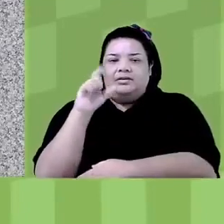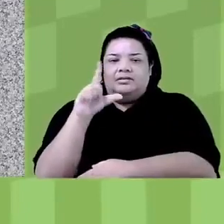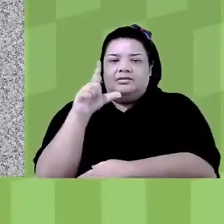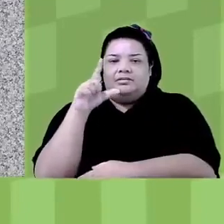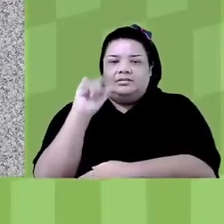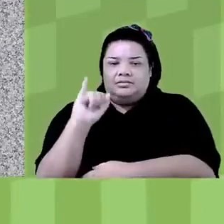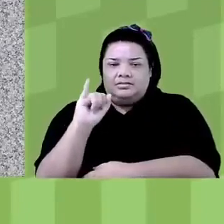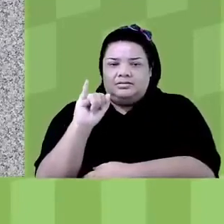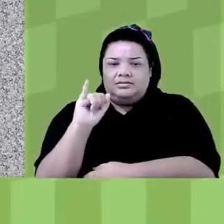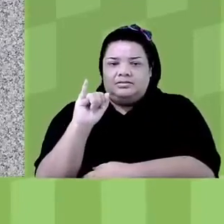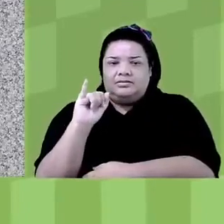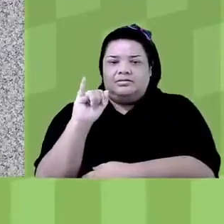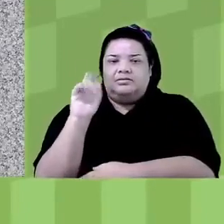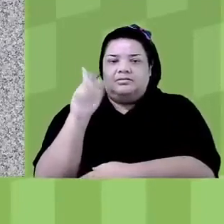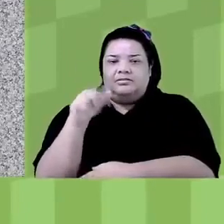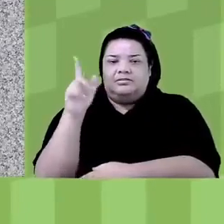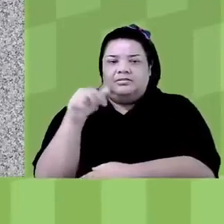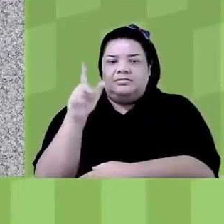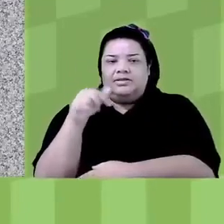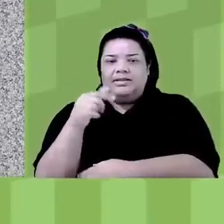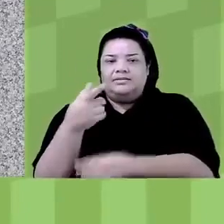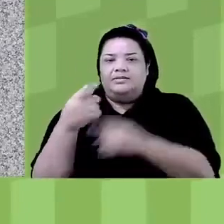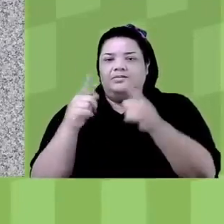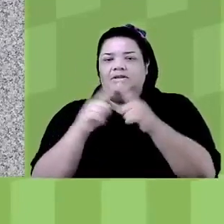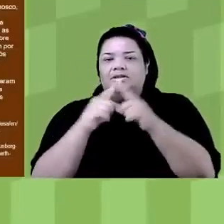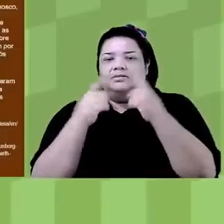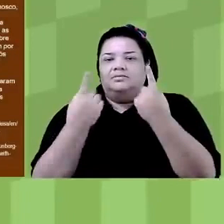Environmental, Social and Governance.